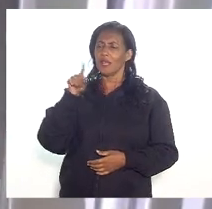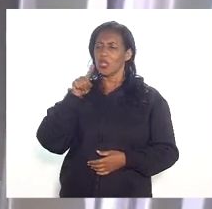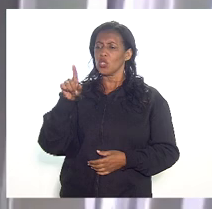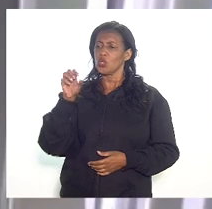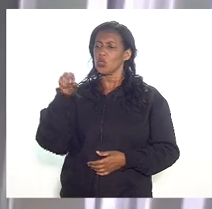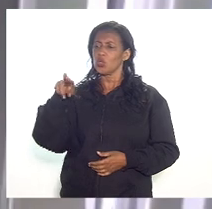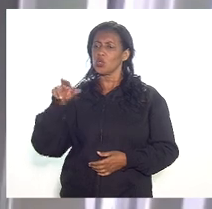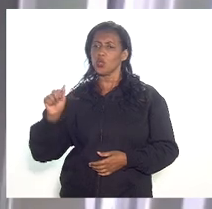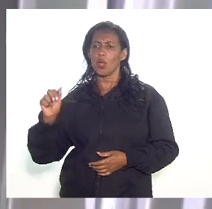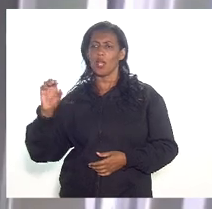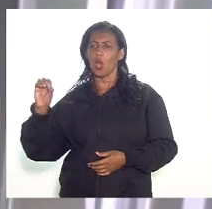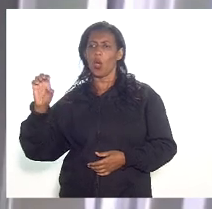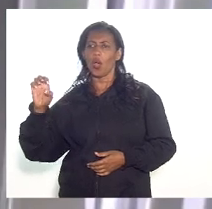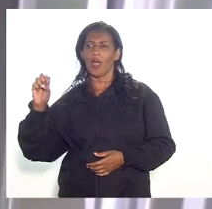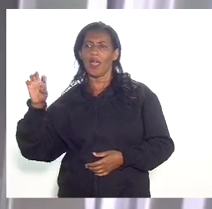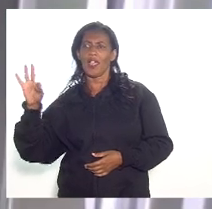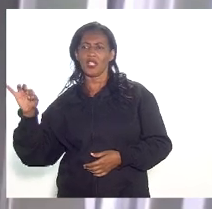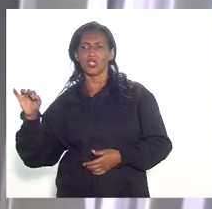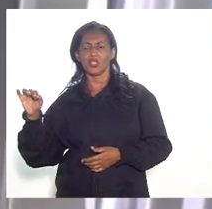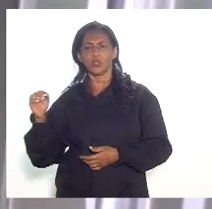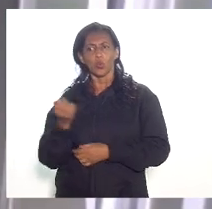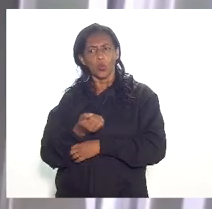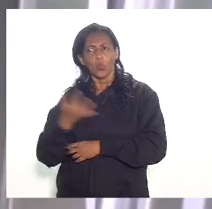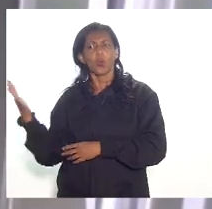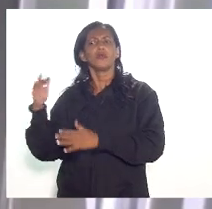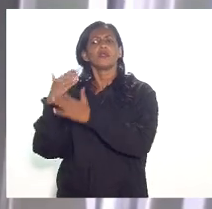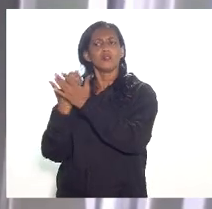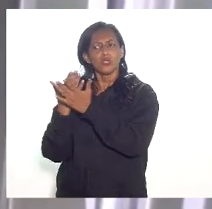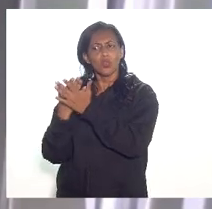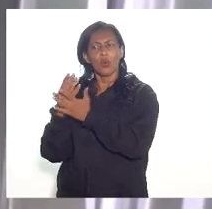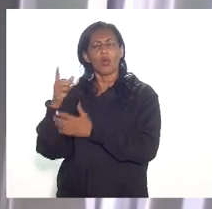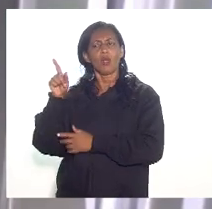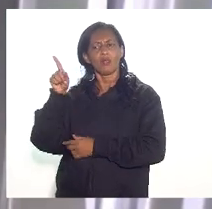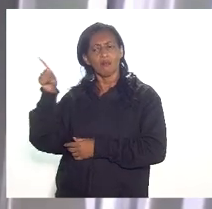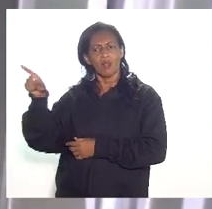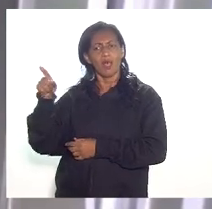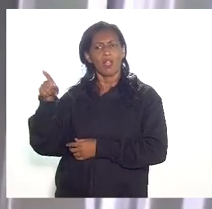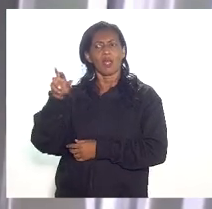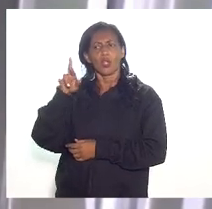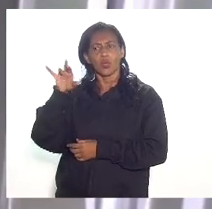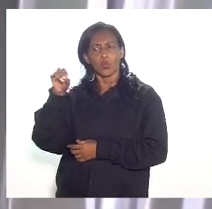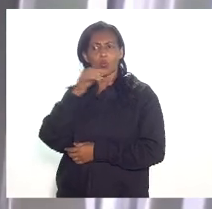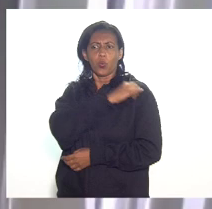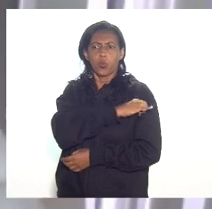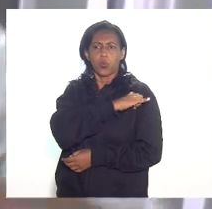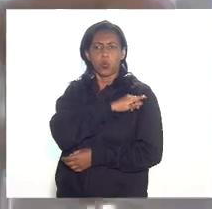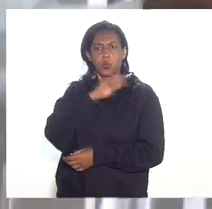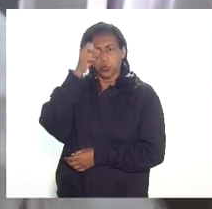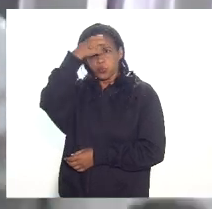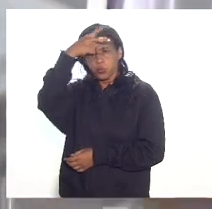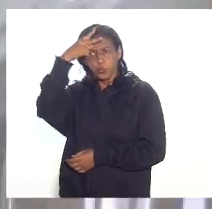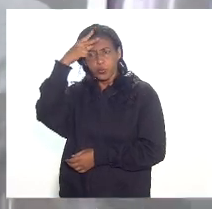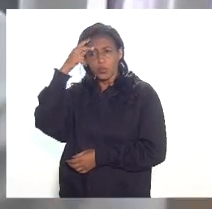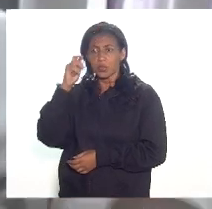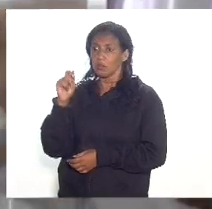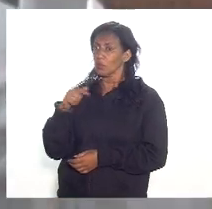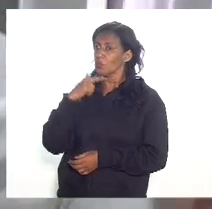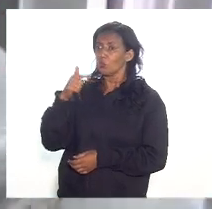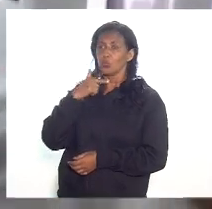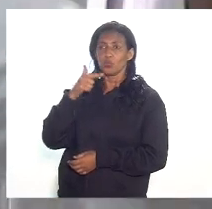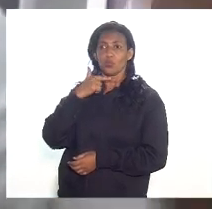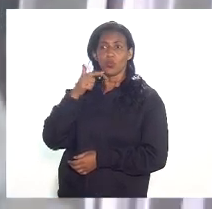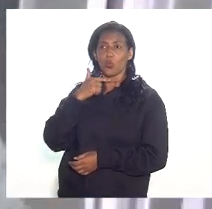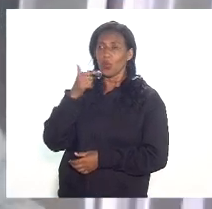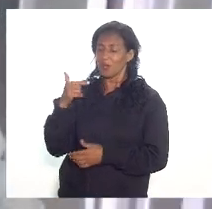que ninguém neste parlamento a maioria das escolas da Zona Oeste da cidade do Rio de Janeiro das escolas públicas não conseguiram